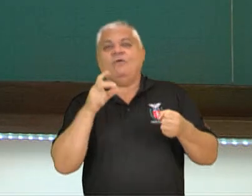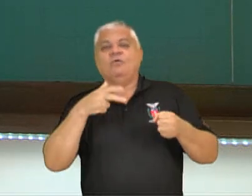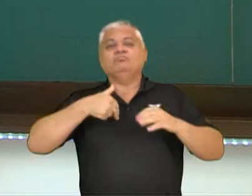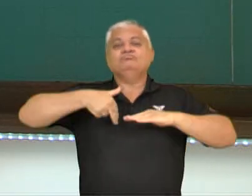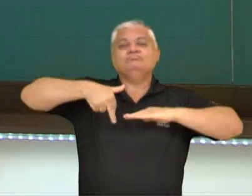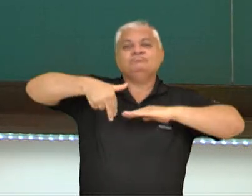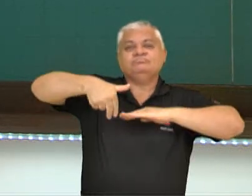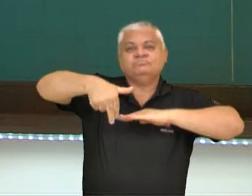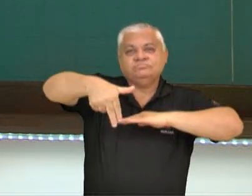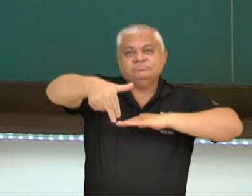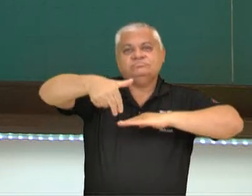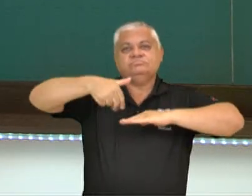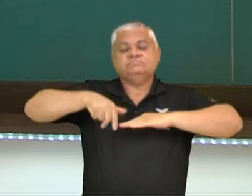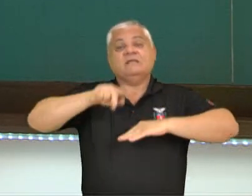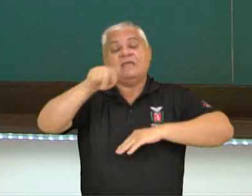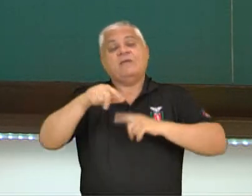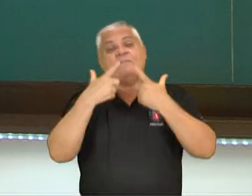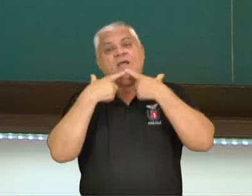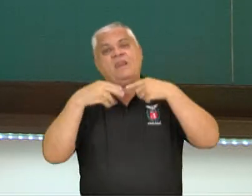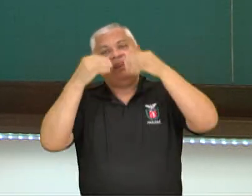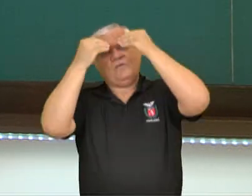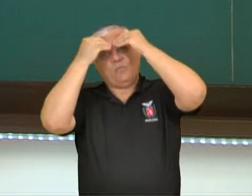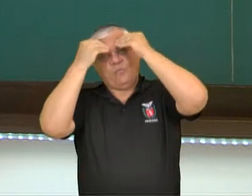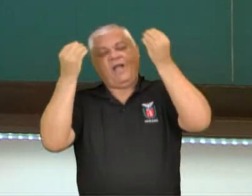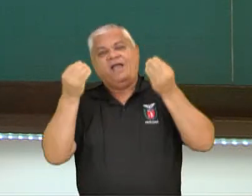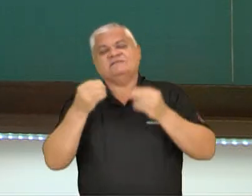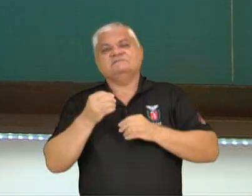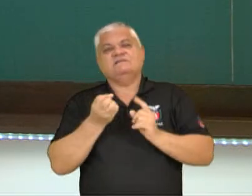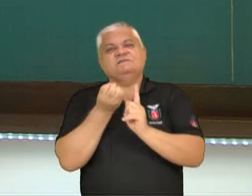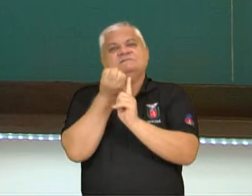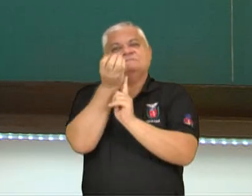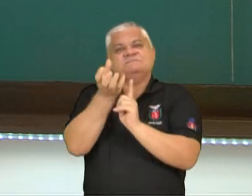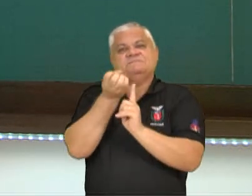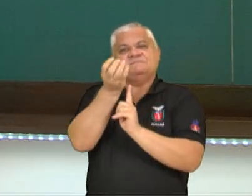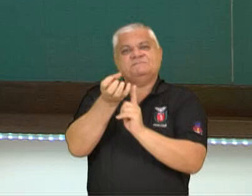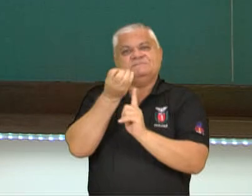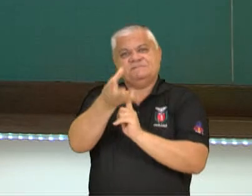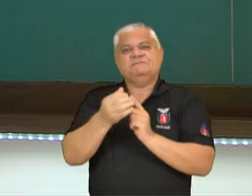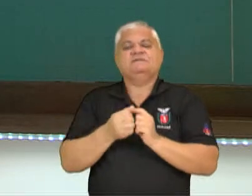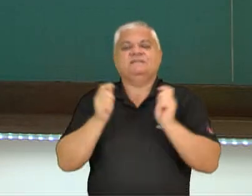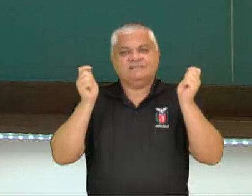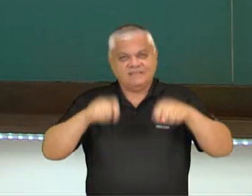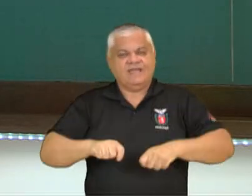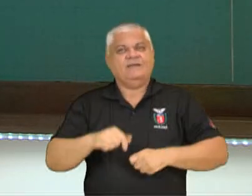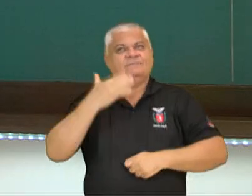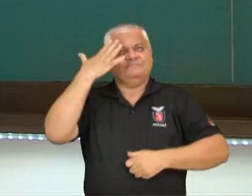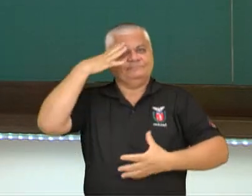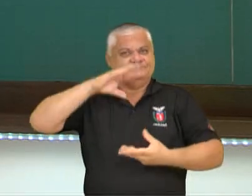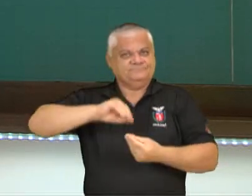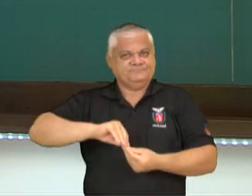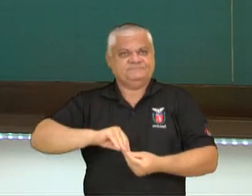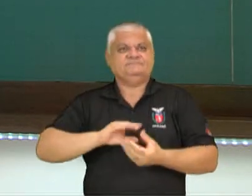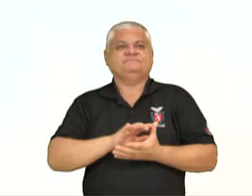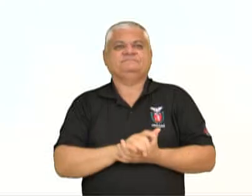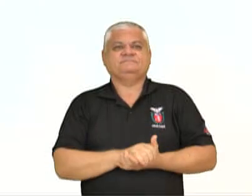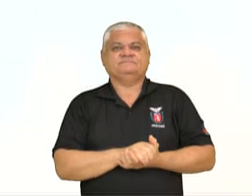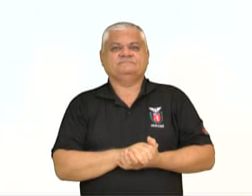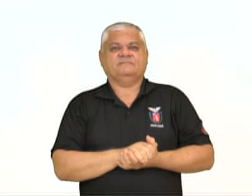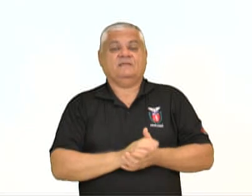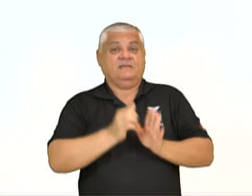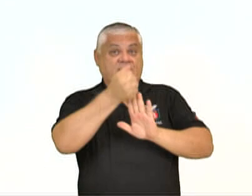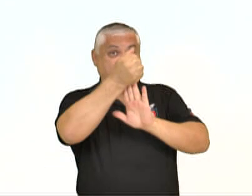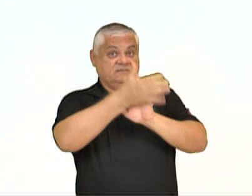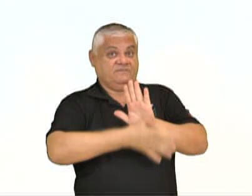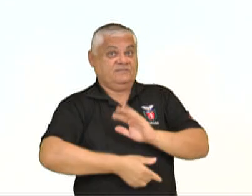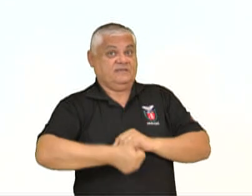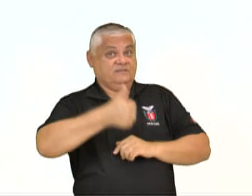uma linguagem simbólica, passível de se fazer uma leitura e interpretação, certo? Então vamos para a